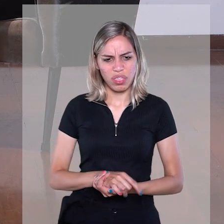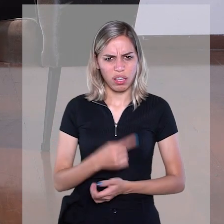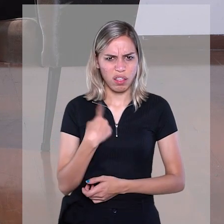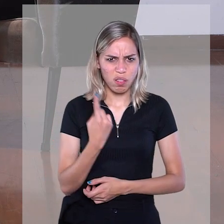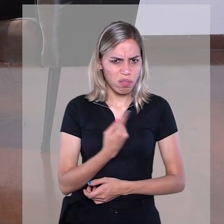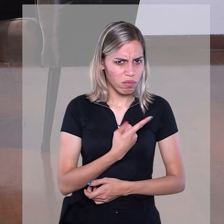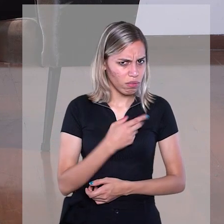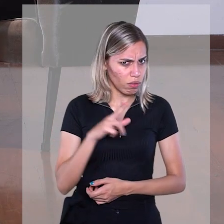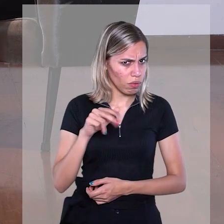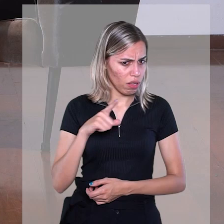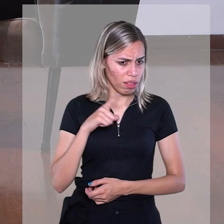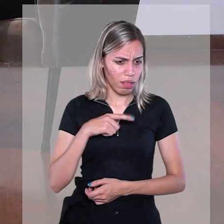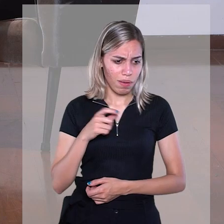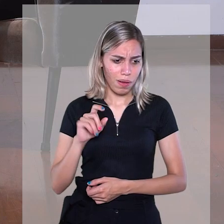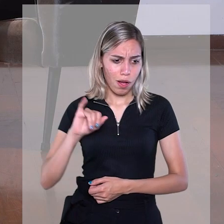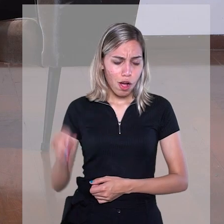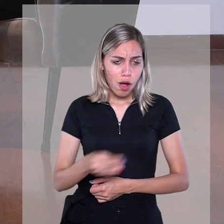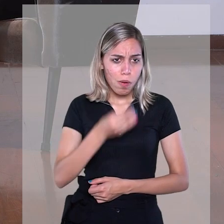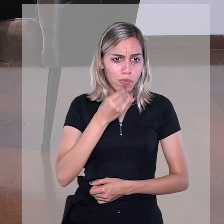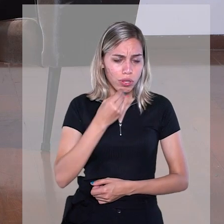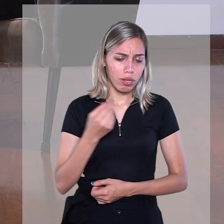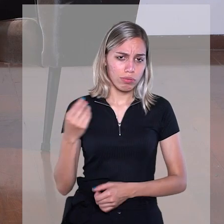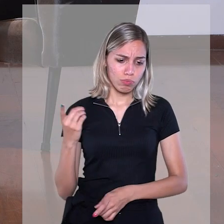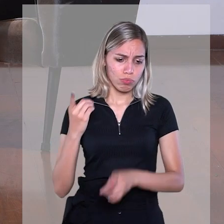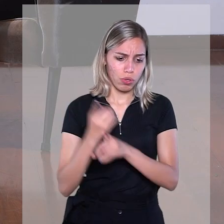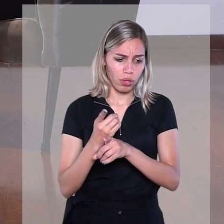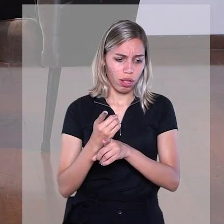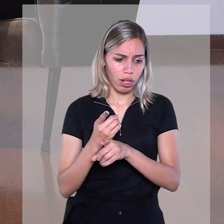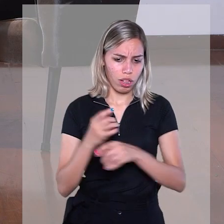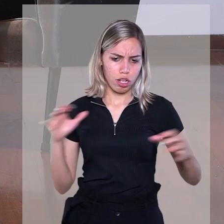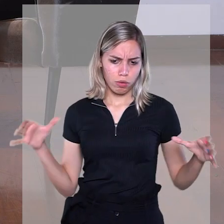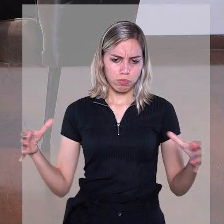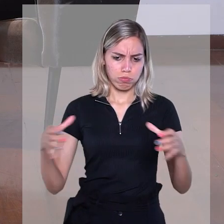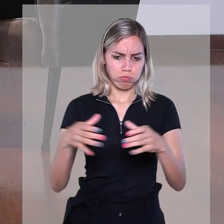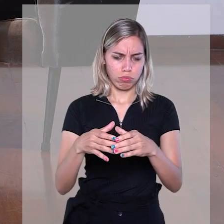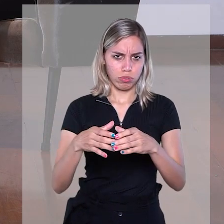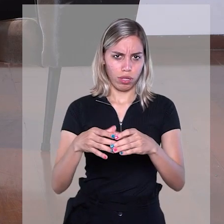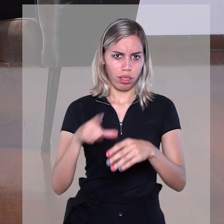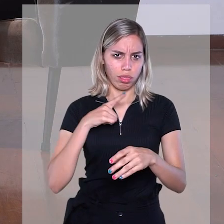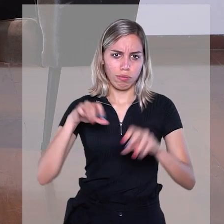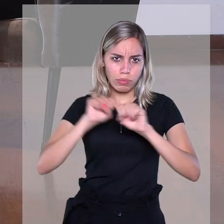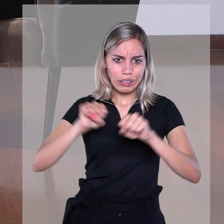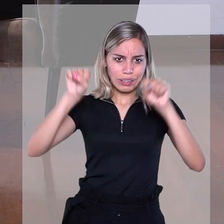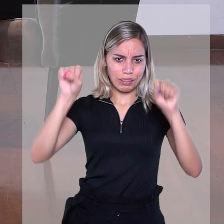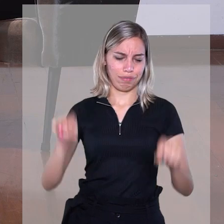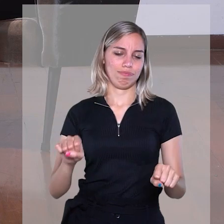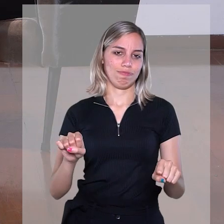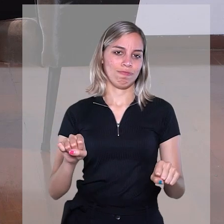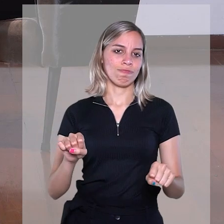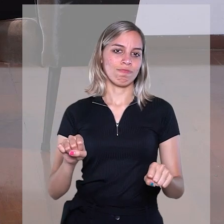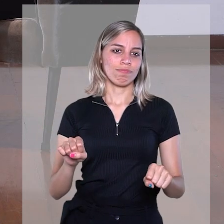reunirmos a partir de uma ideia de sistema. O mais perto que estivemos disso foi com